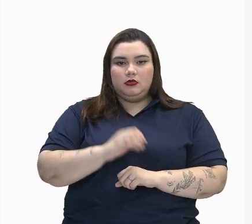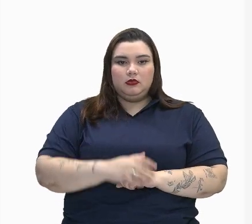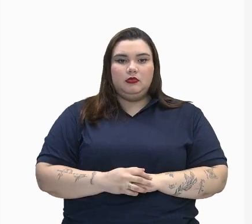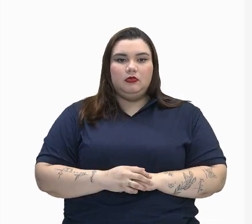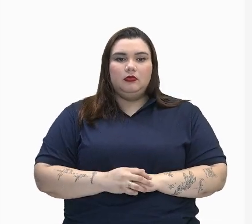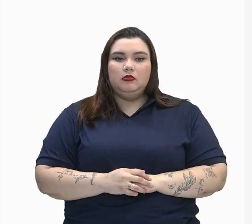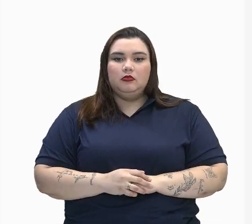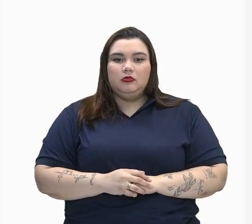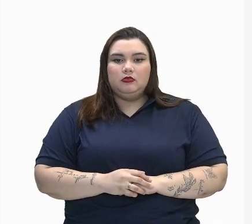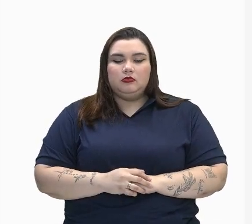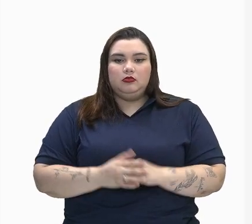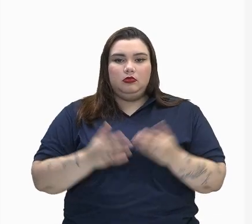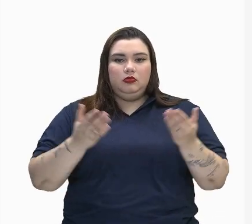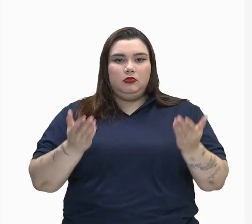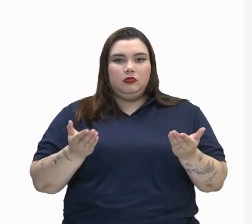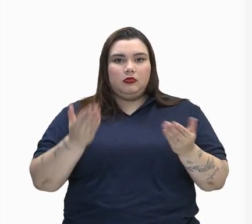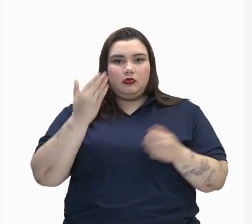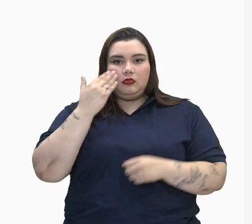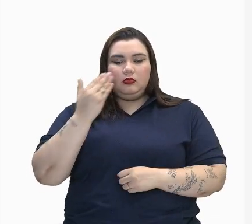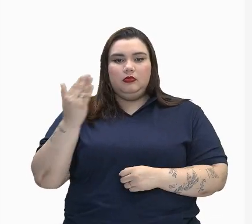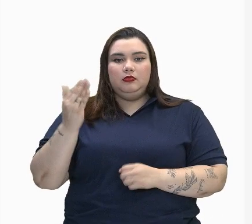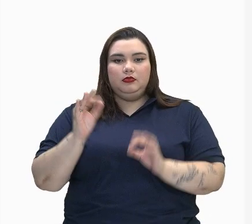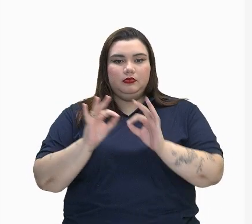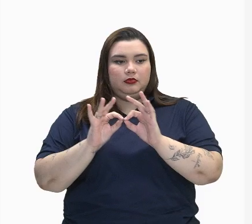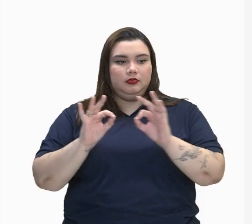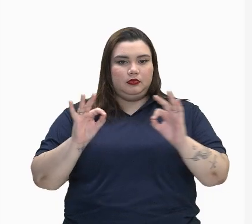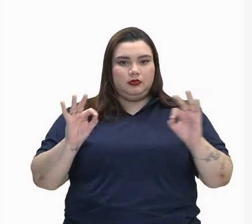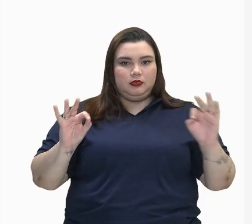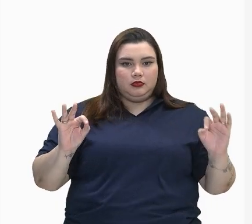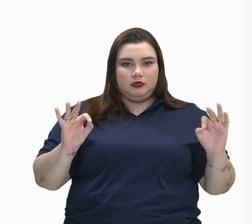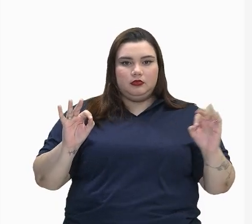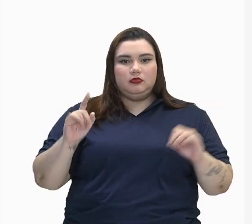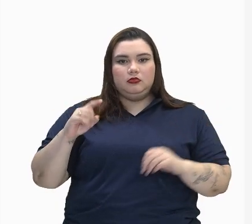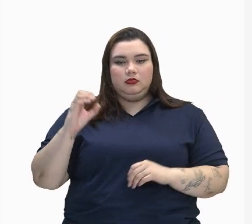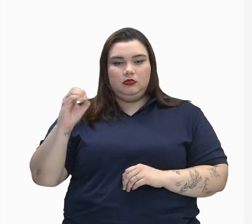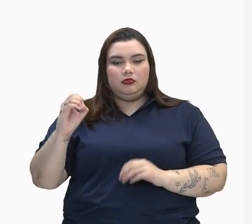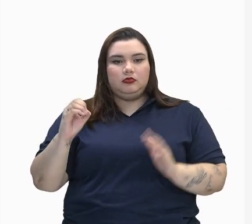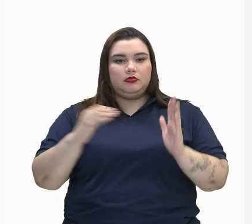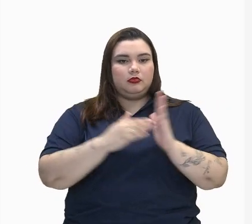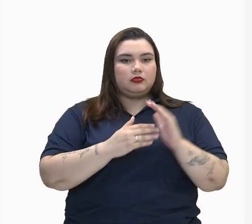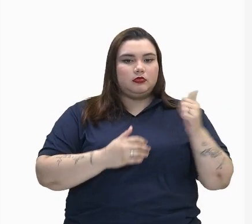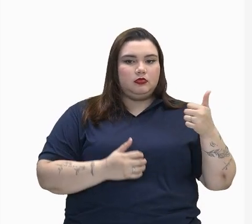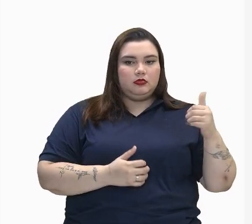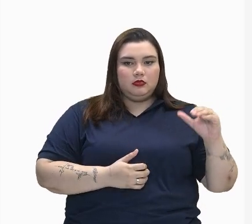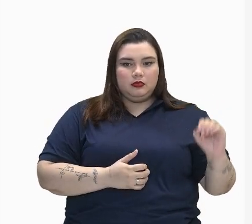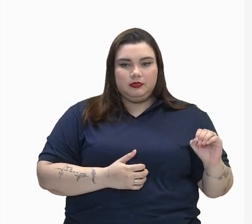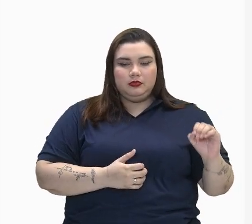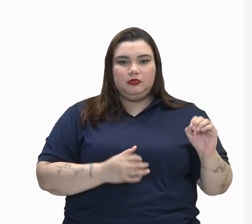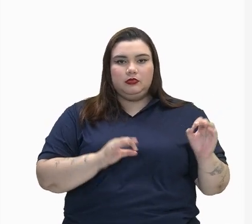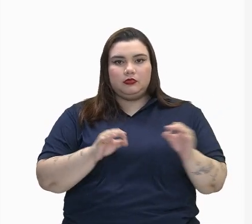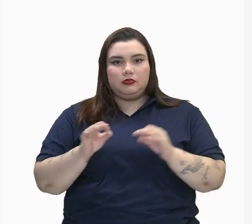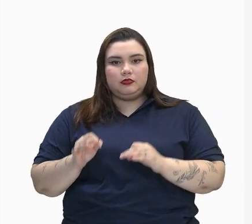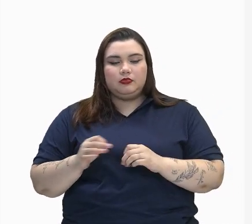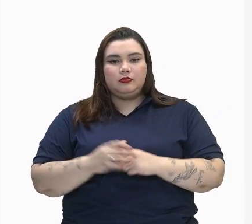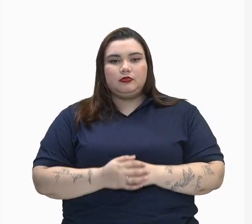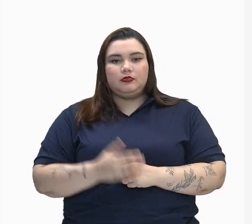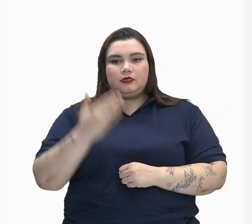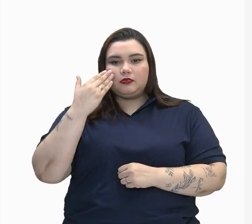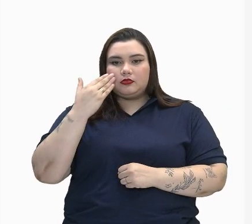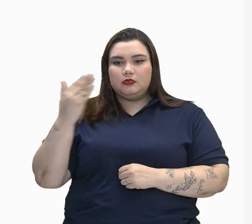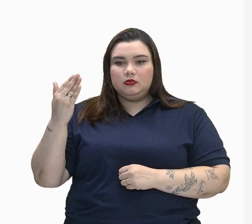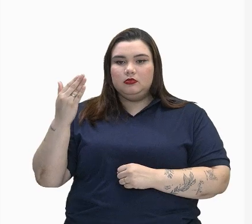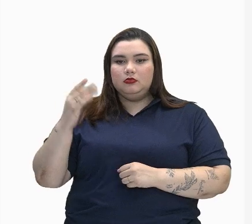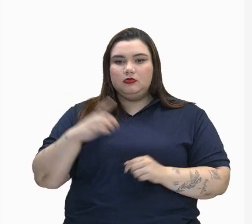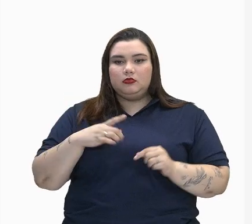10? Então, nós temos aí a reta numérica, que vai do 0 até o 10. Lembrando que temos uma setinha aqui